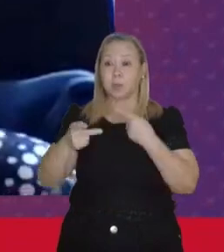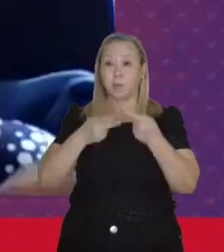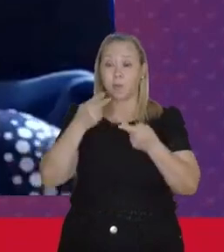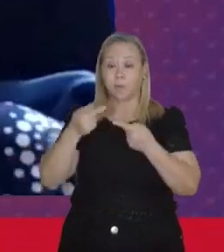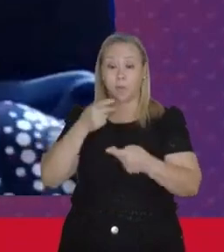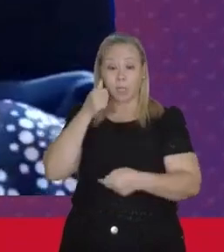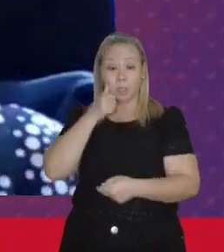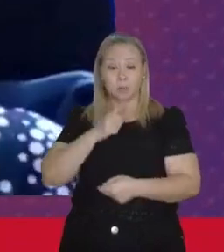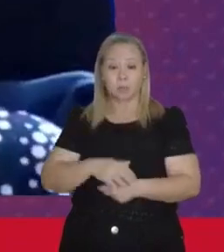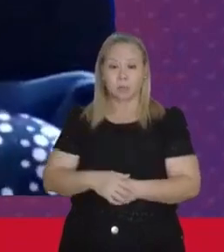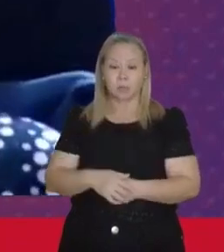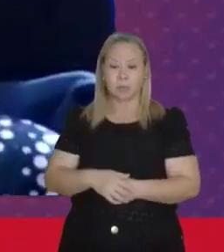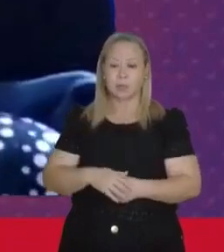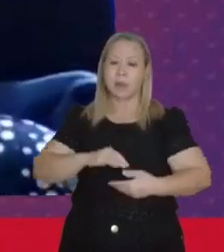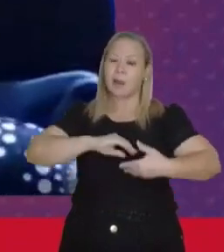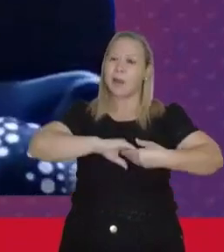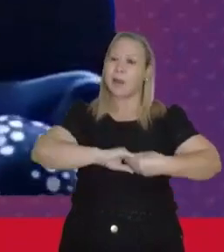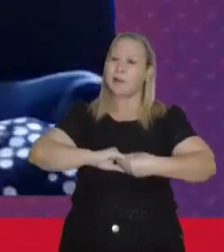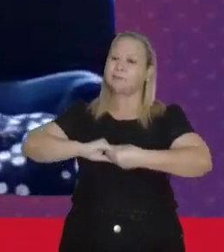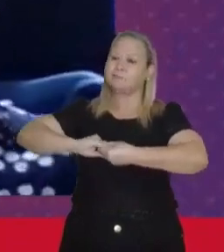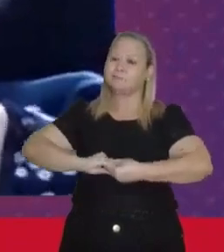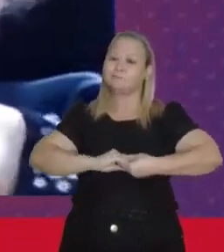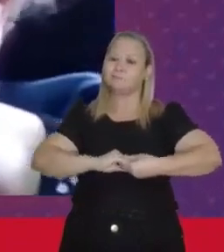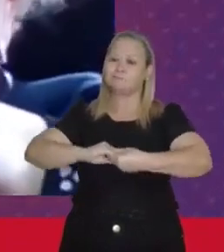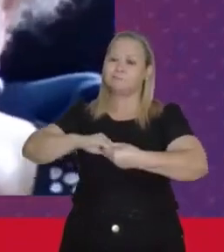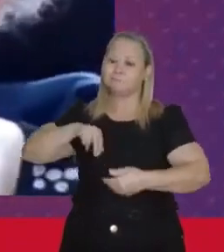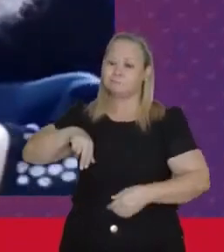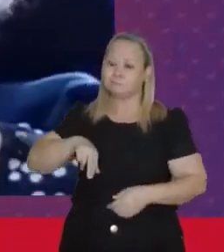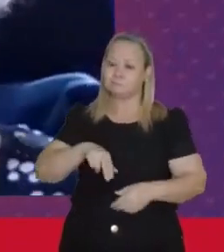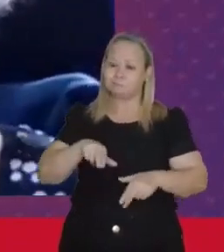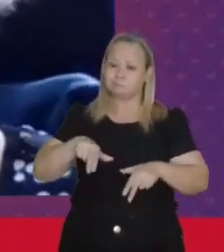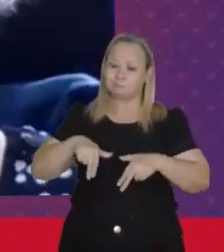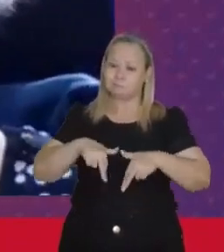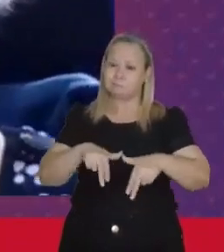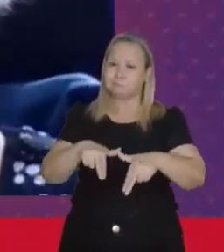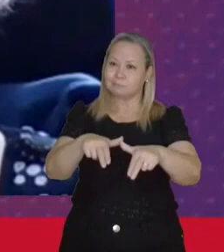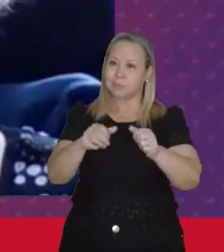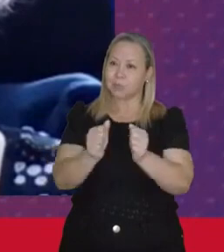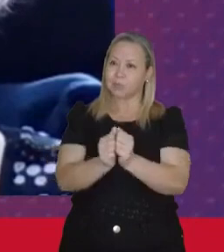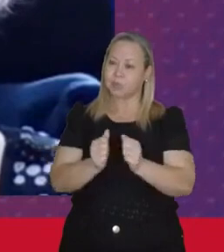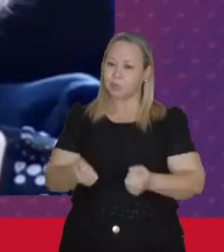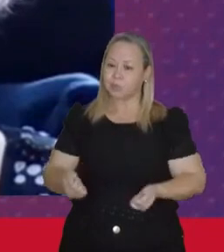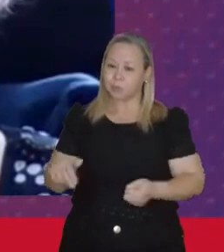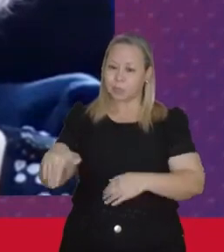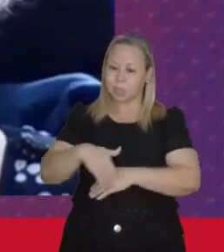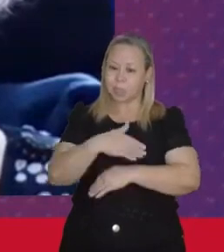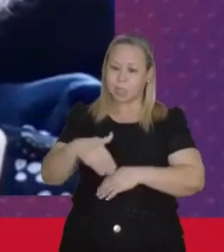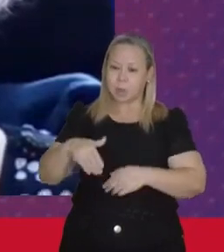mulher, andar de mão dada na rua, são agredidas.